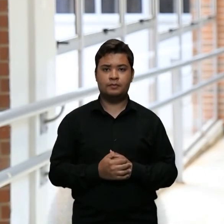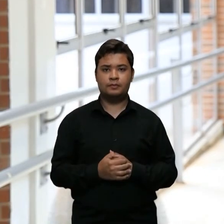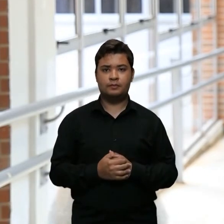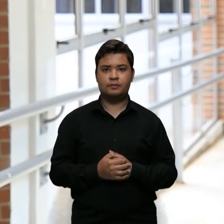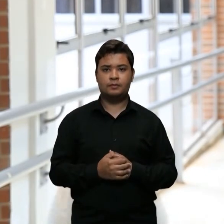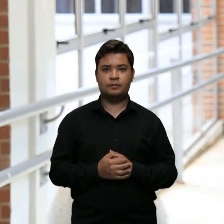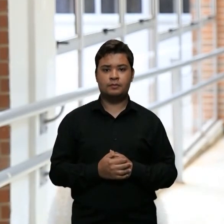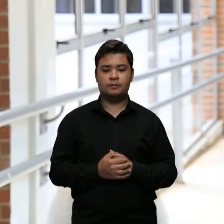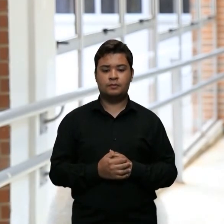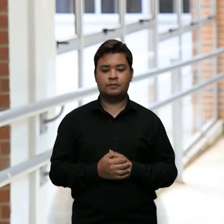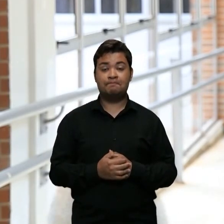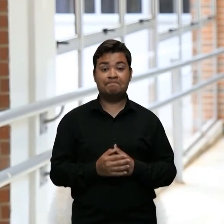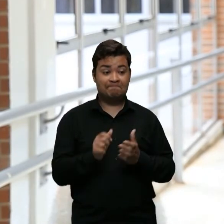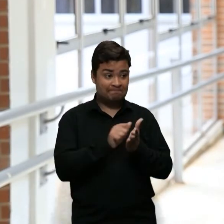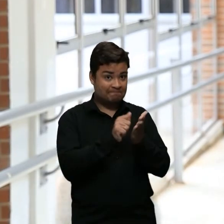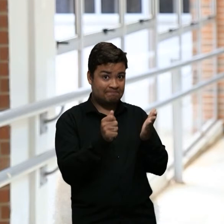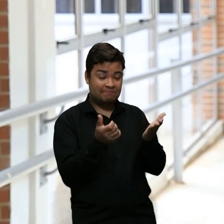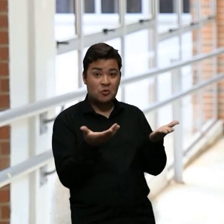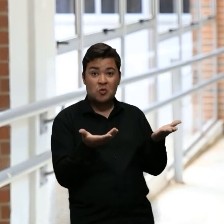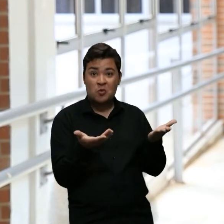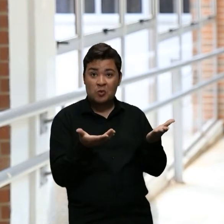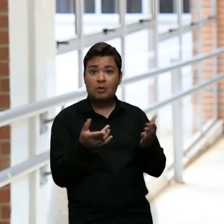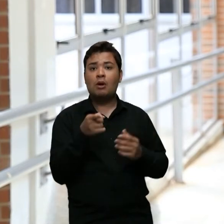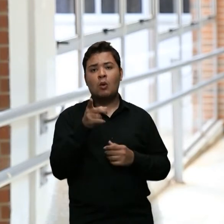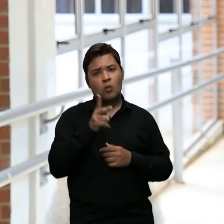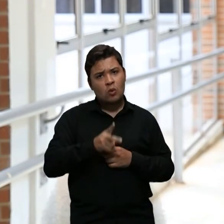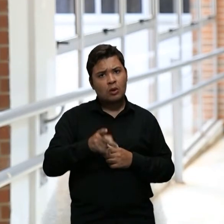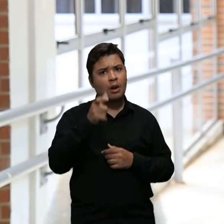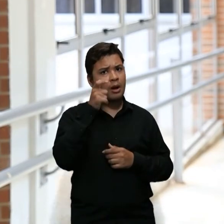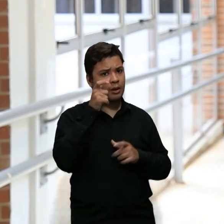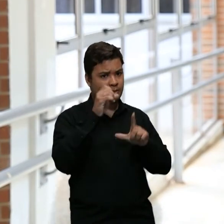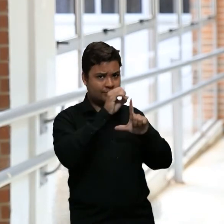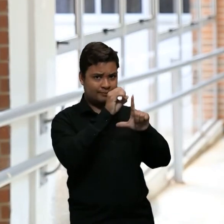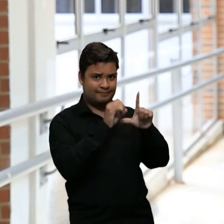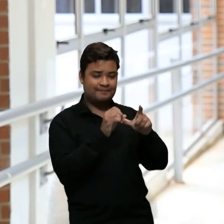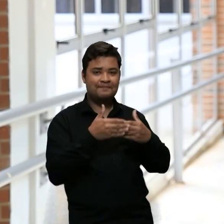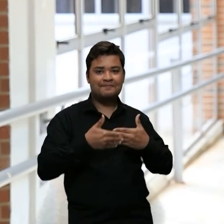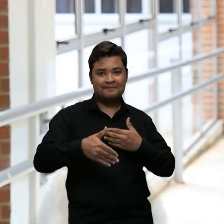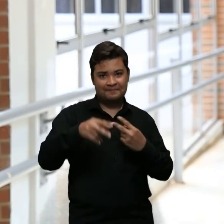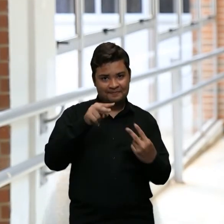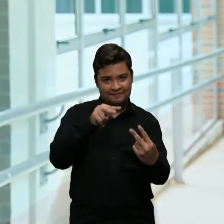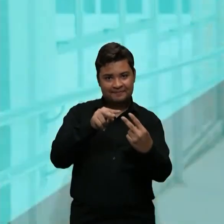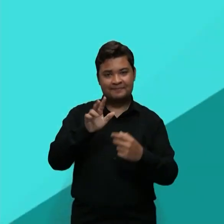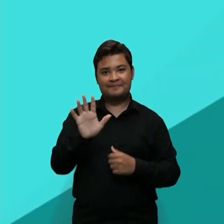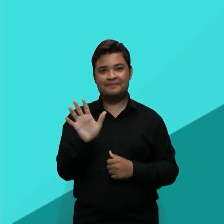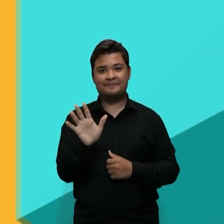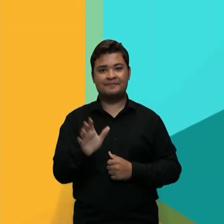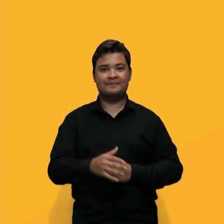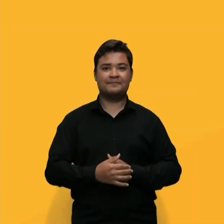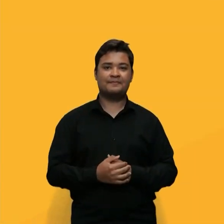lapei.face.ufg.br. Essa foi a agenda de hoje, continue nos acompanhando e até a próxima!